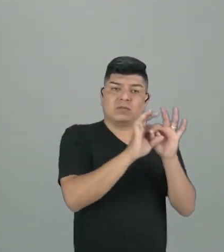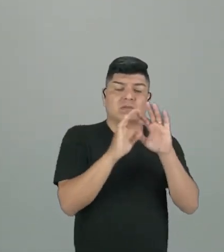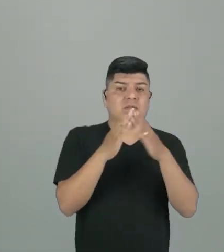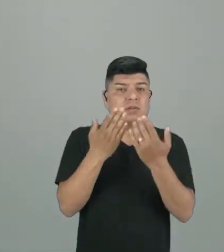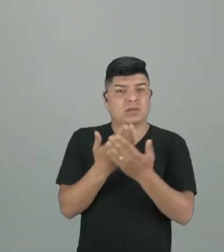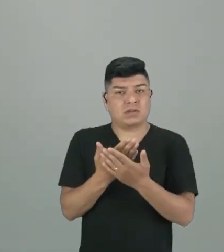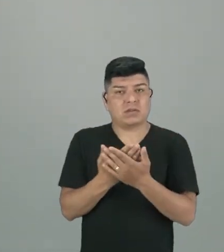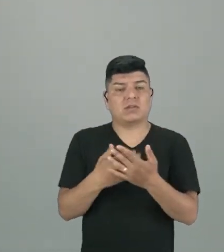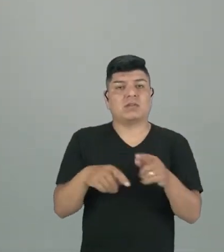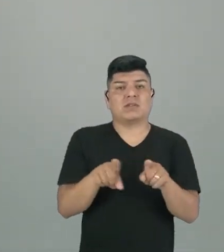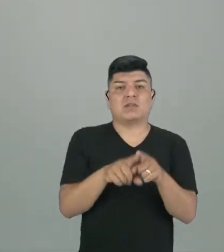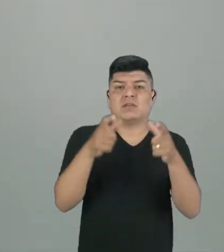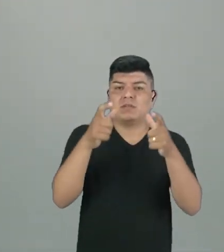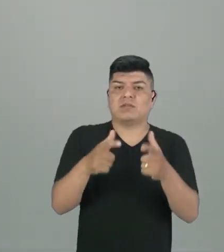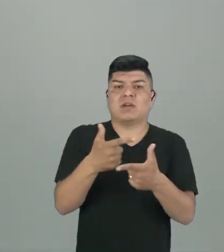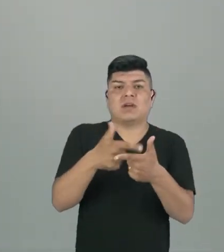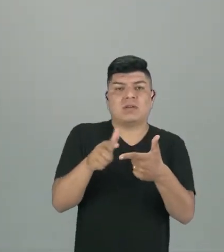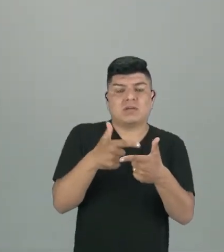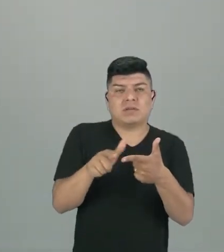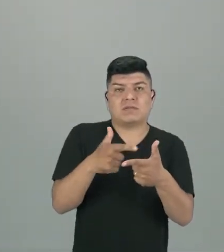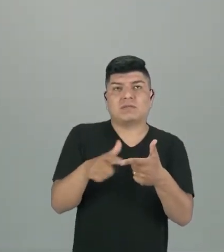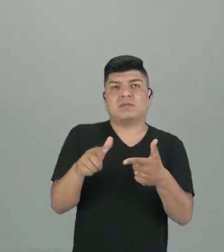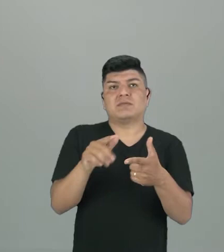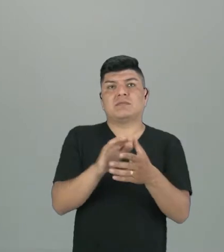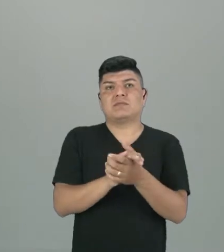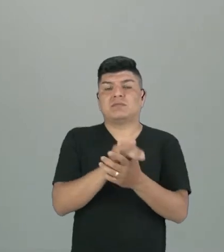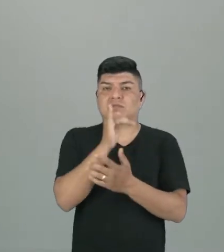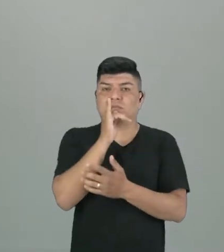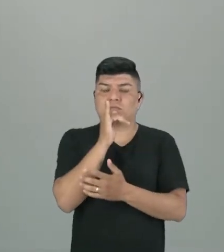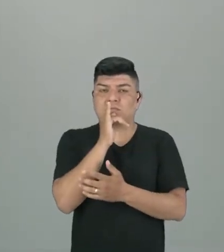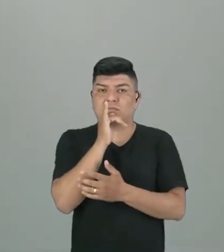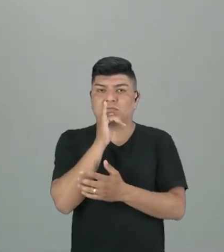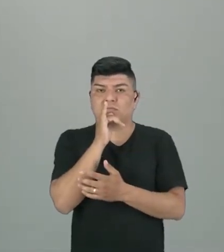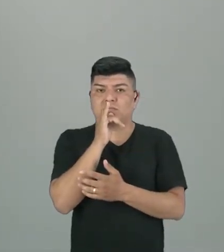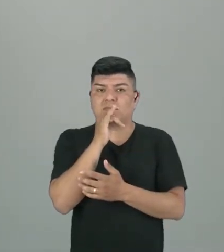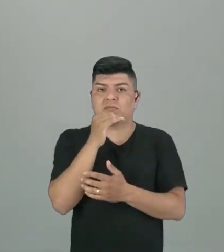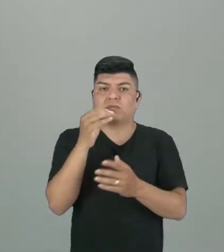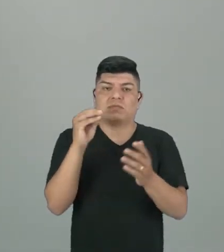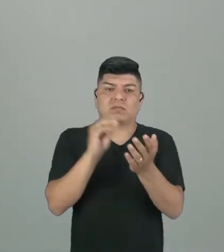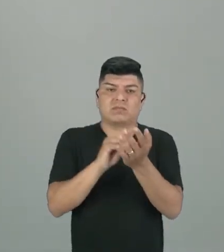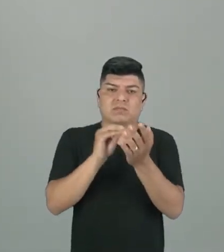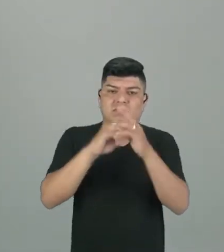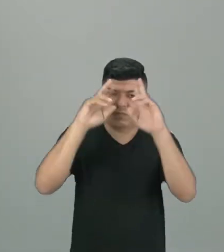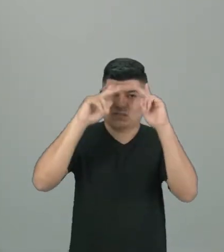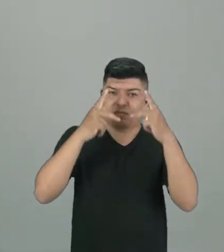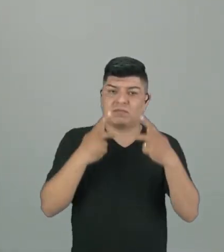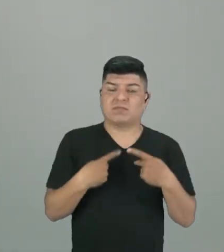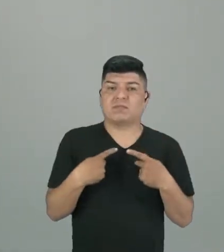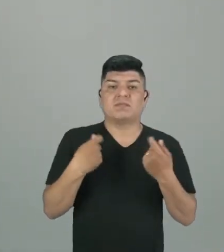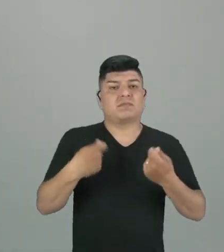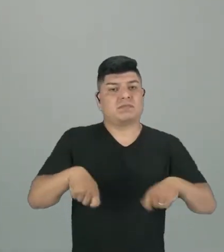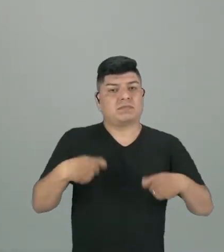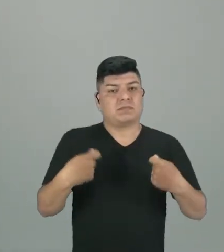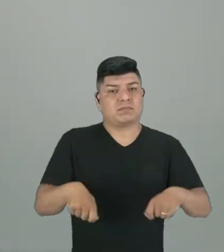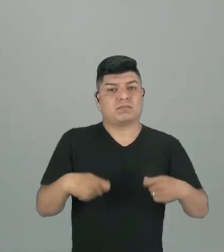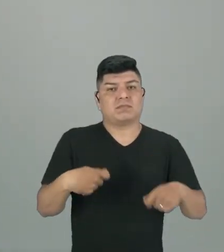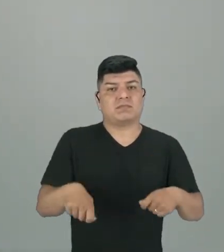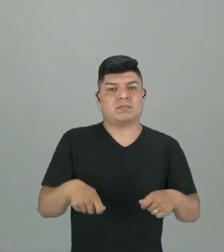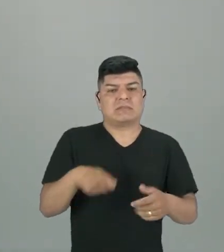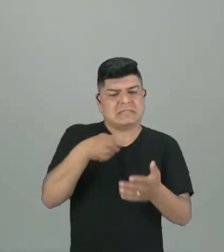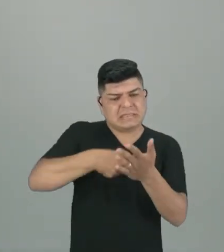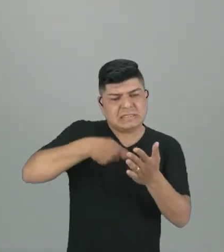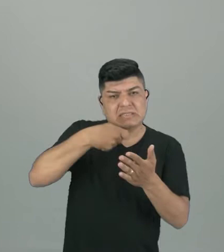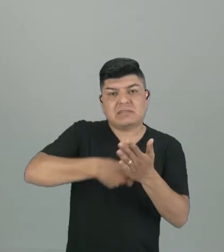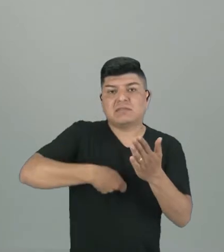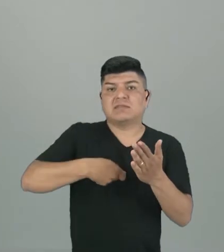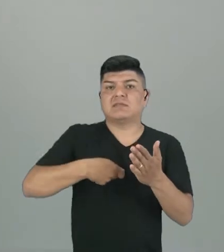A gente, onde houver um problema, um exemplo de desumanização, a gente deve contestar isso, não